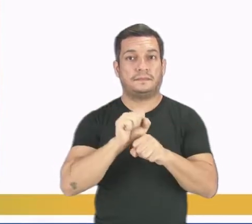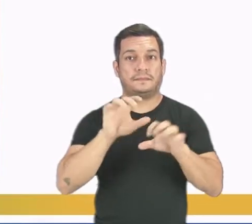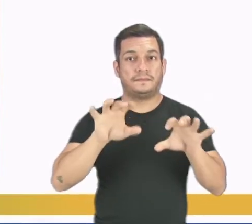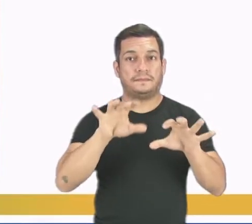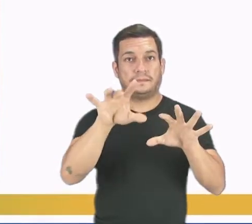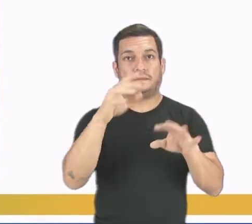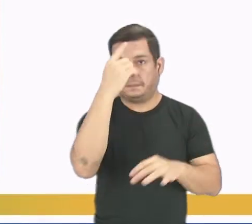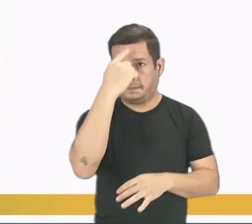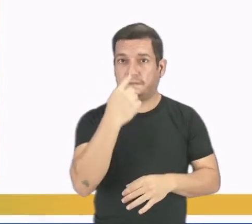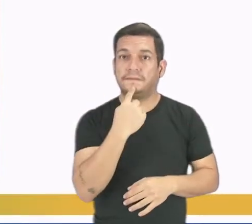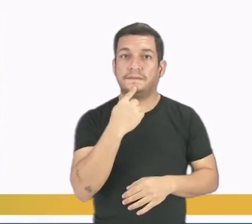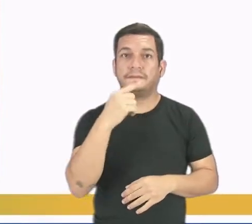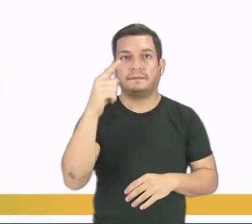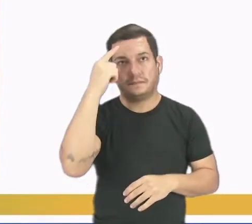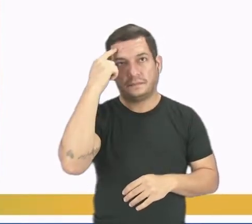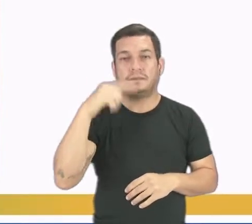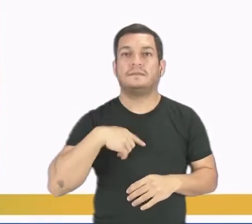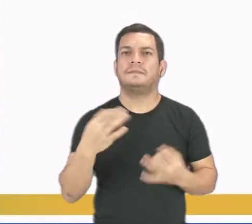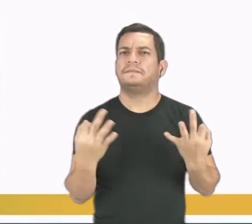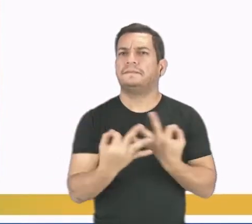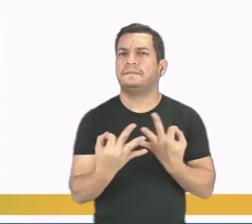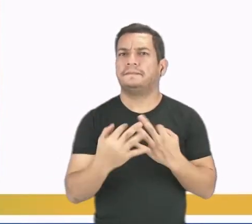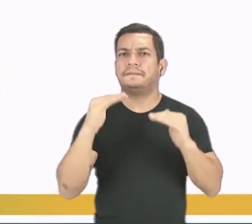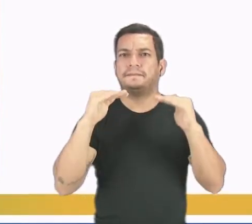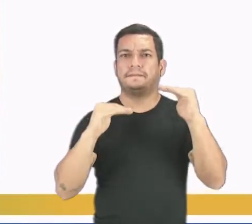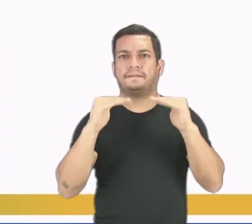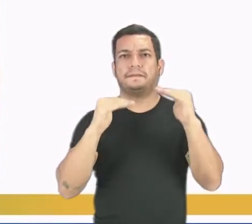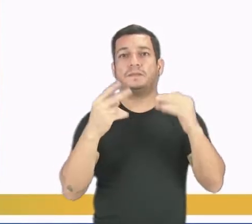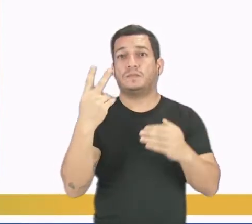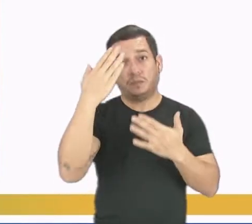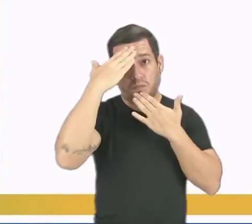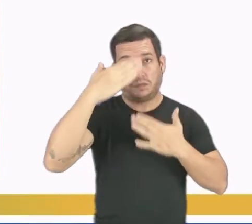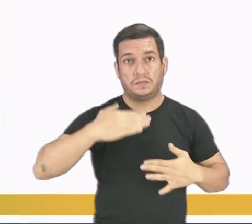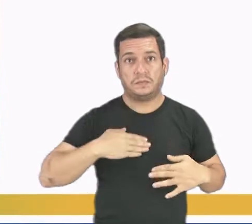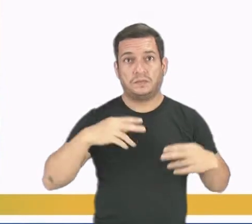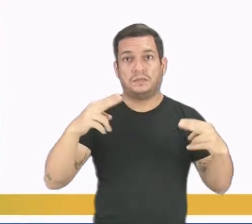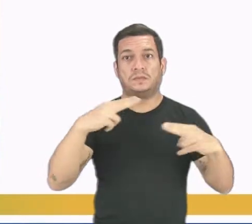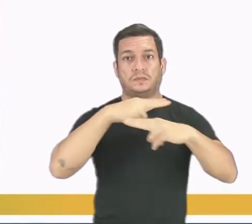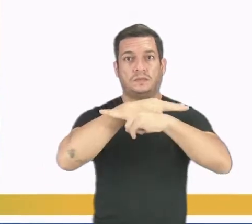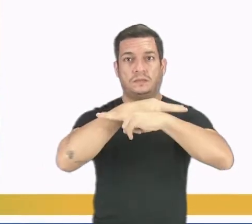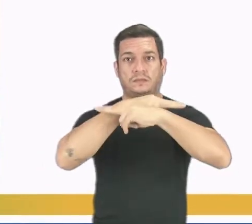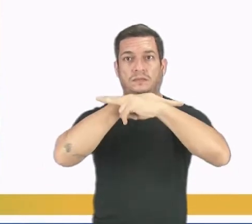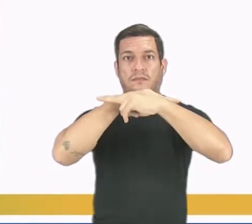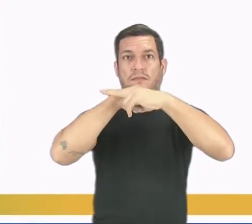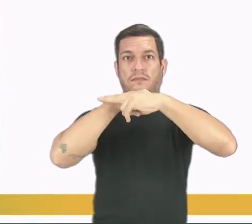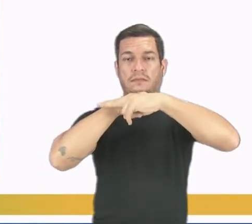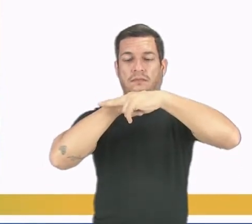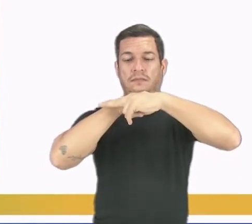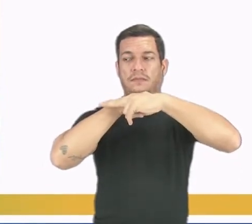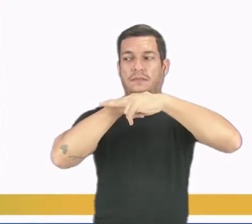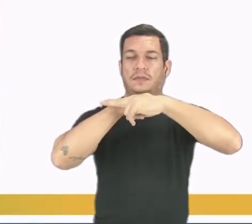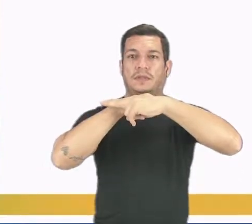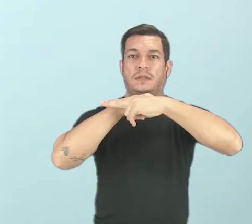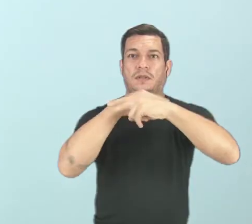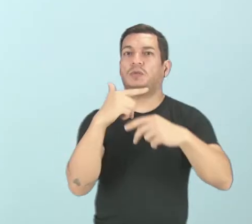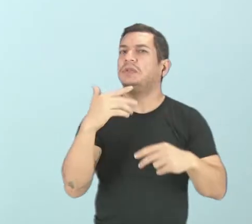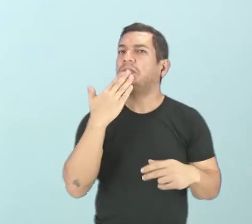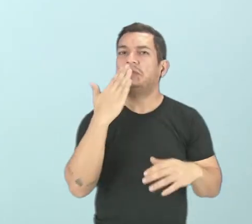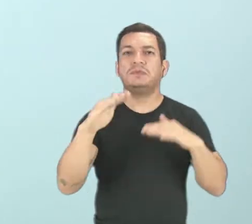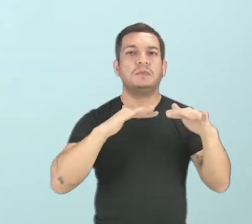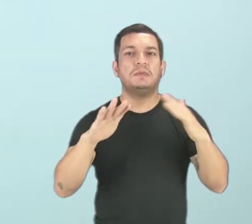Um equilíbrio quase que perfeito, né? Dois corpos em posição onde eu não tenho nenhum tipo de movimento. Eu não